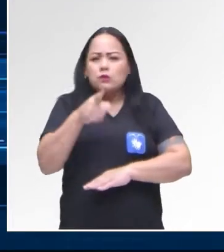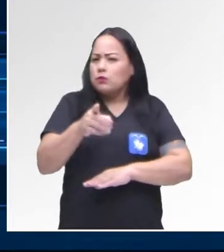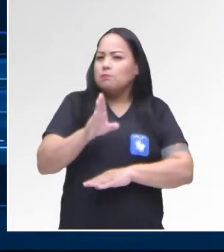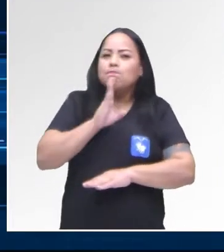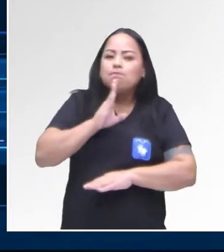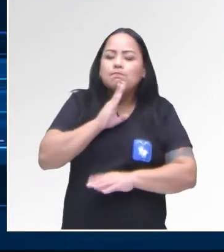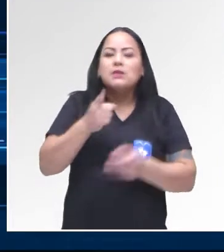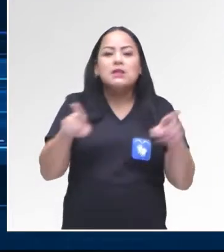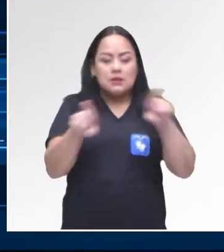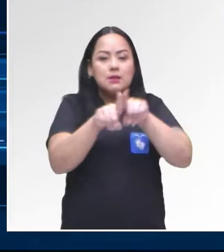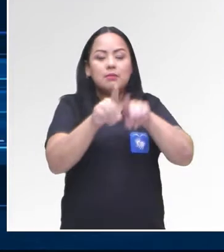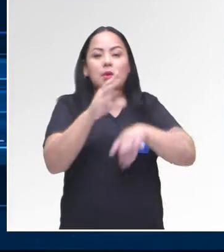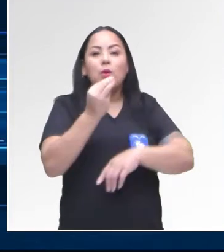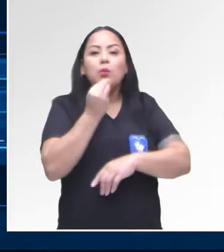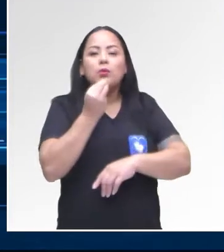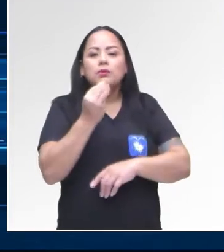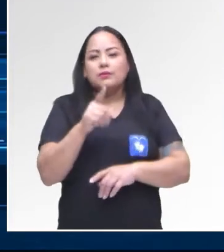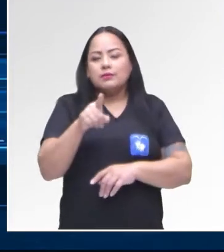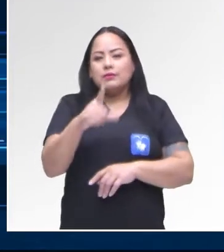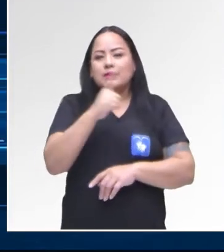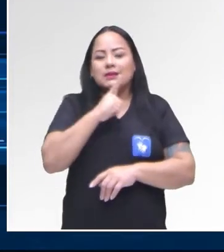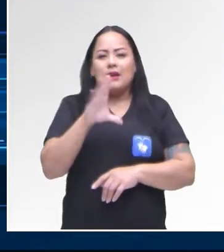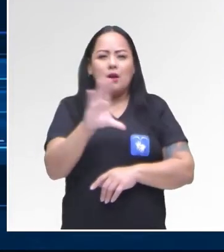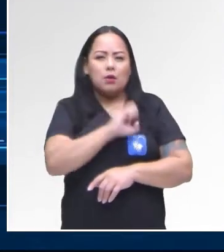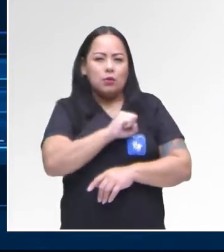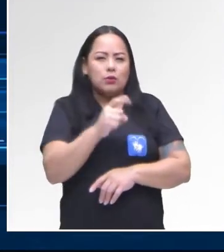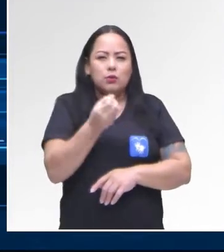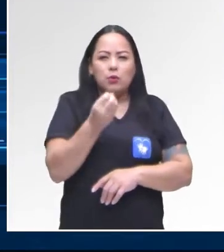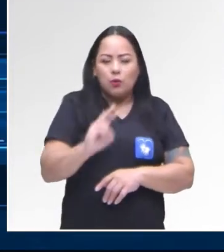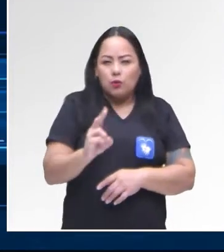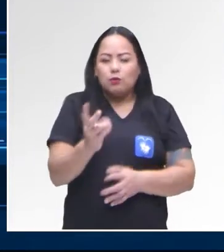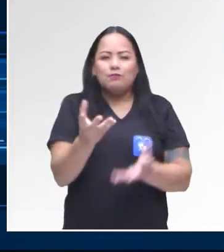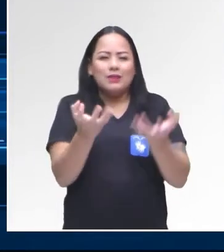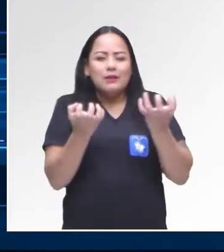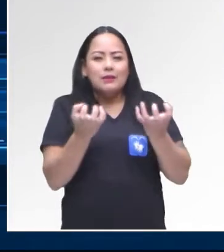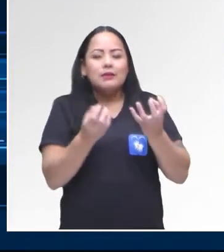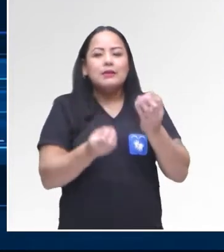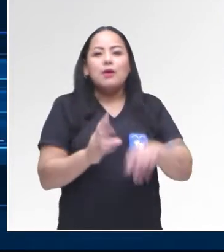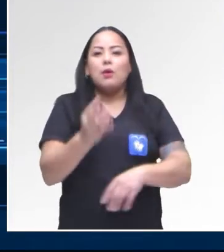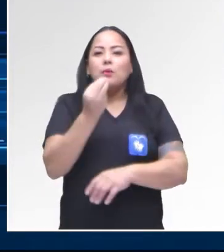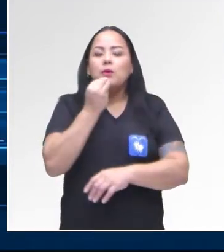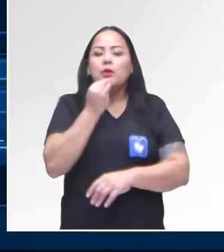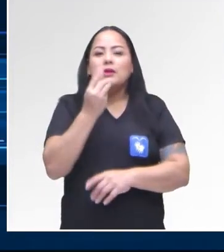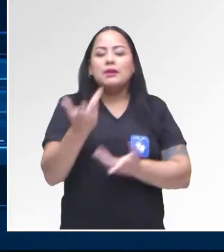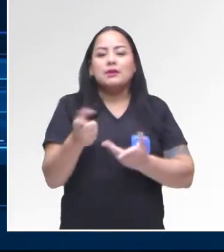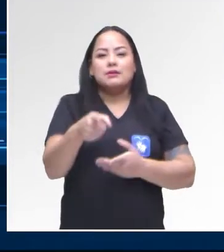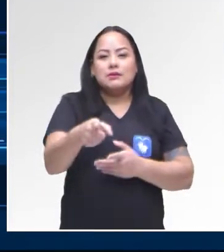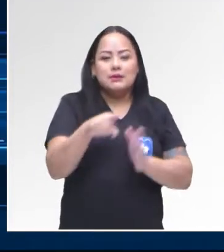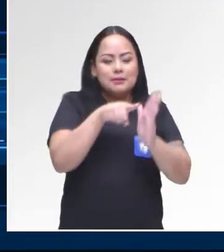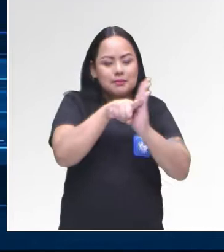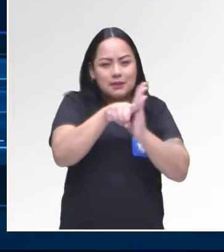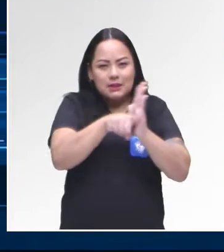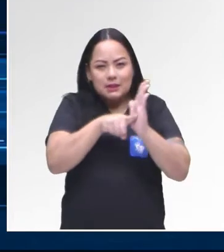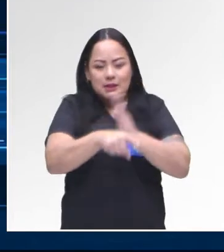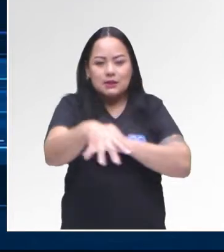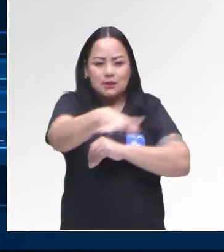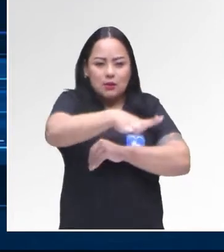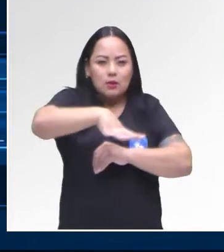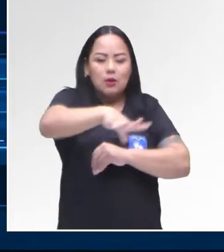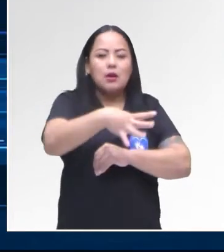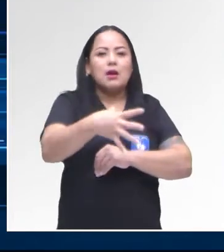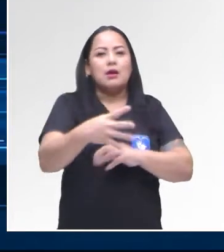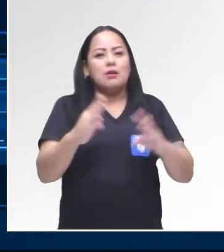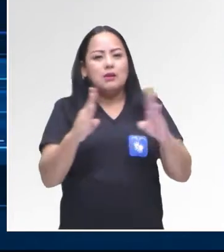oportunidade também, caso você goste, queira fazer isso, é uma oportunidade de você fazer uma pesquisa na região em que você